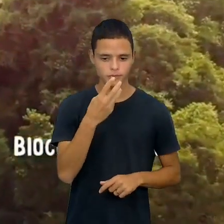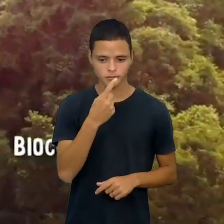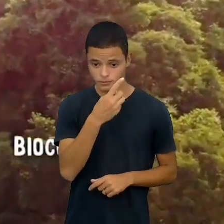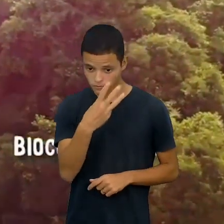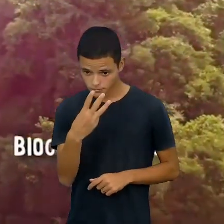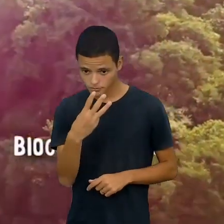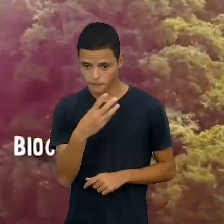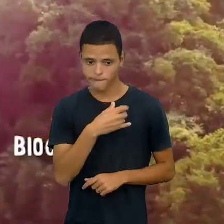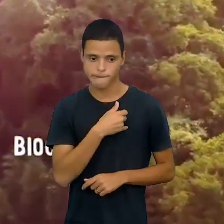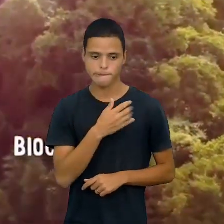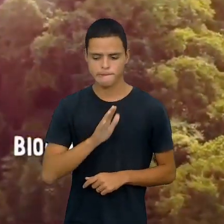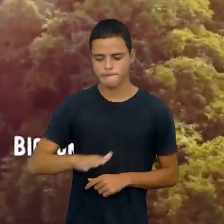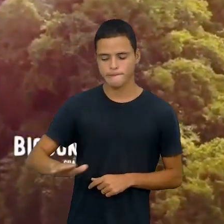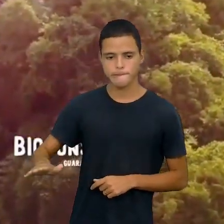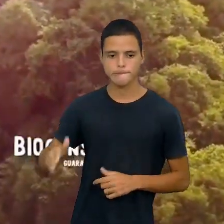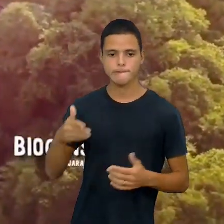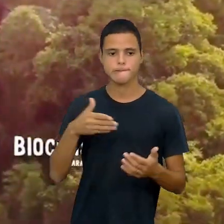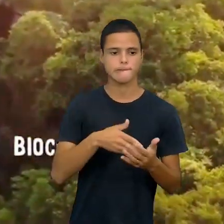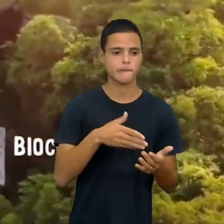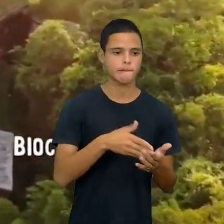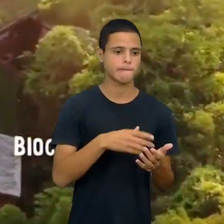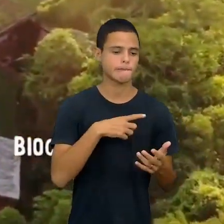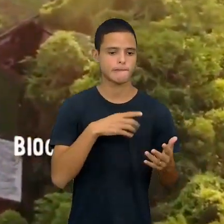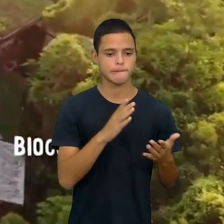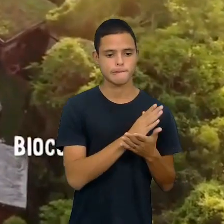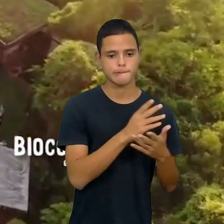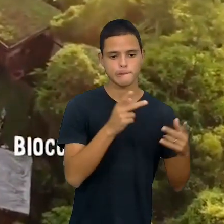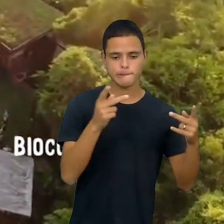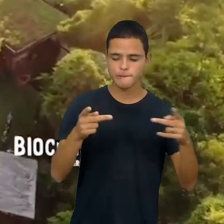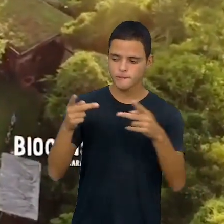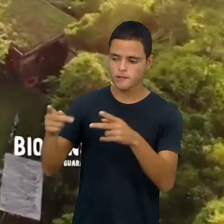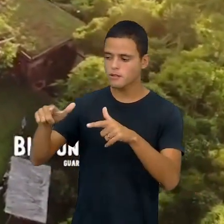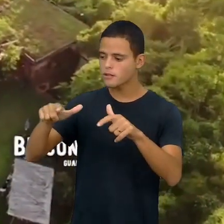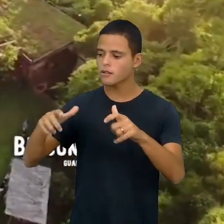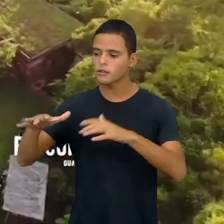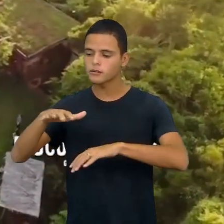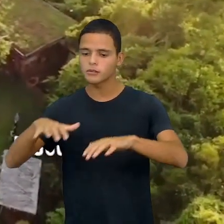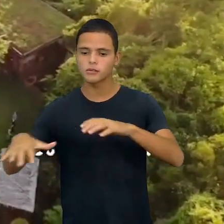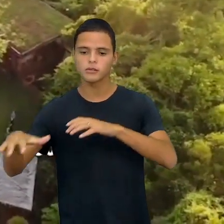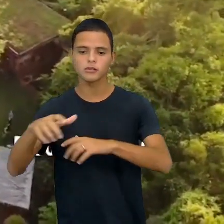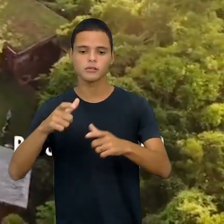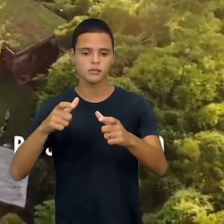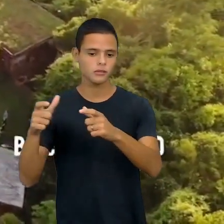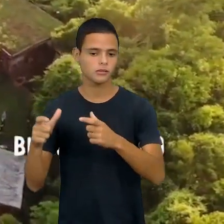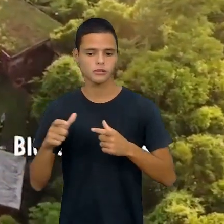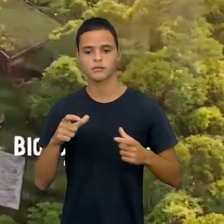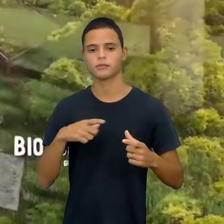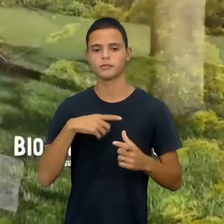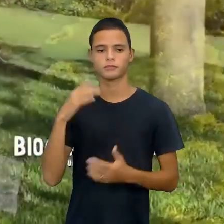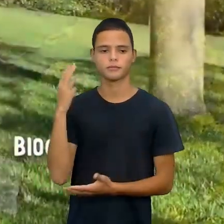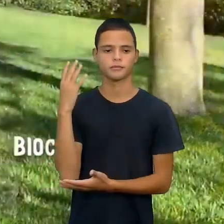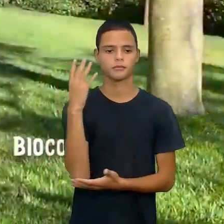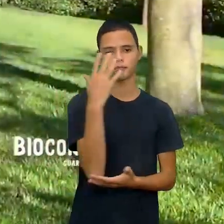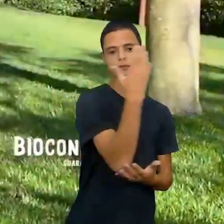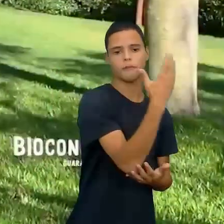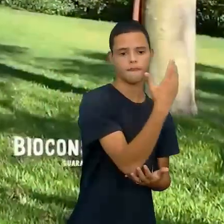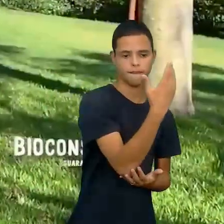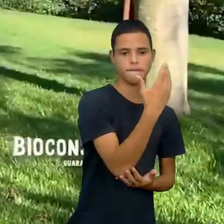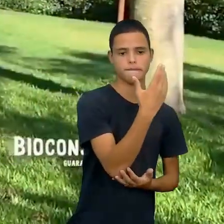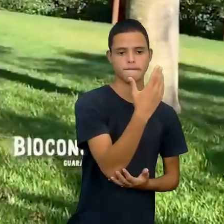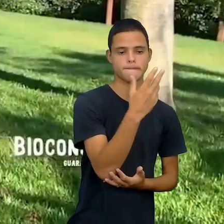e chegando aqui a gente veio fazer umas visitas nas áreas e temos uma área de mata ciliar, mata